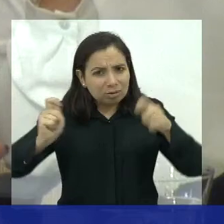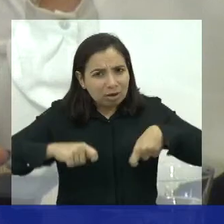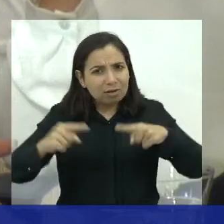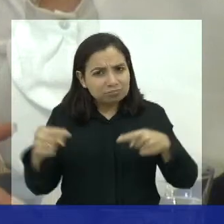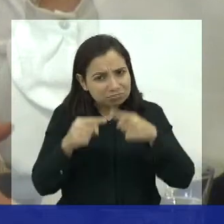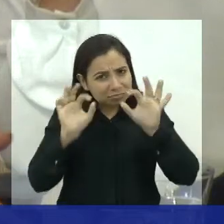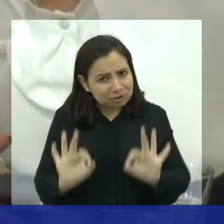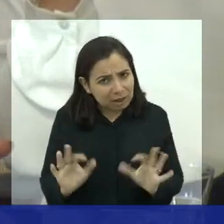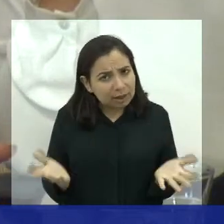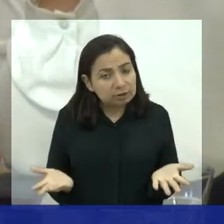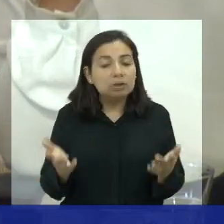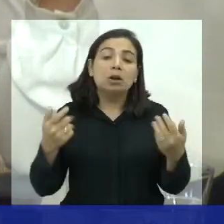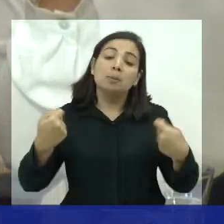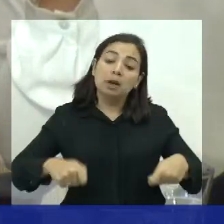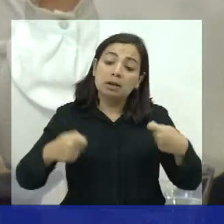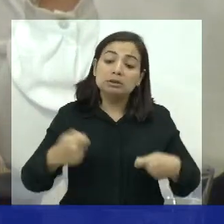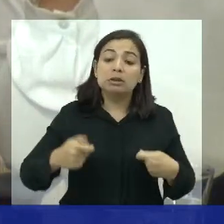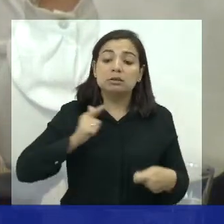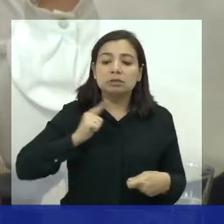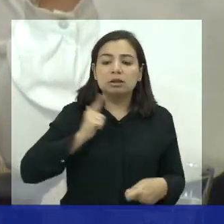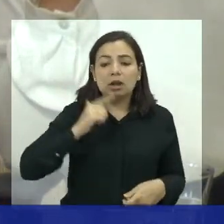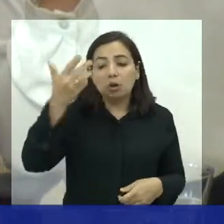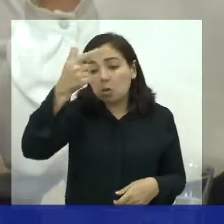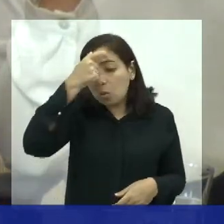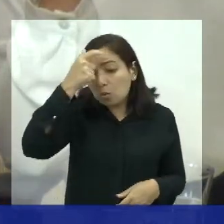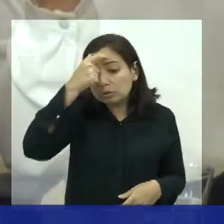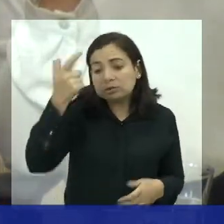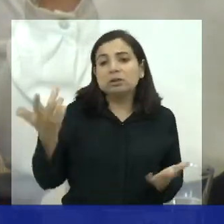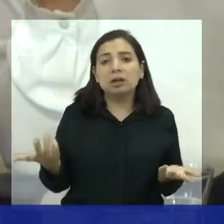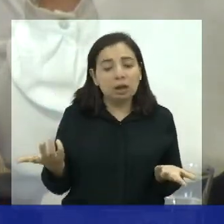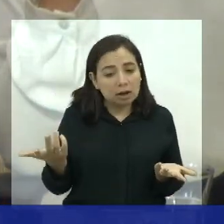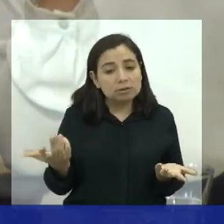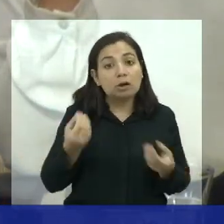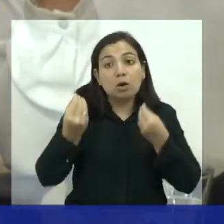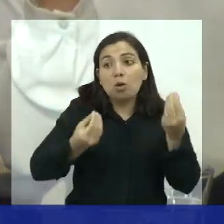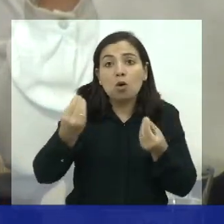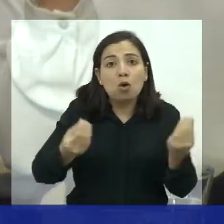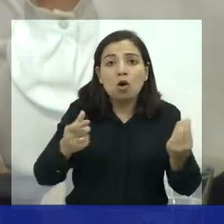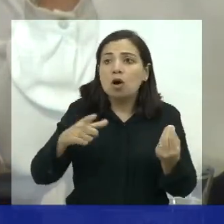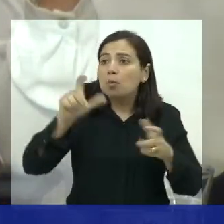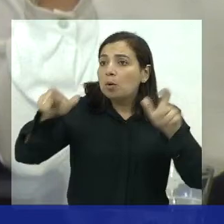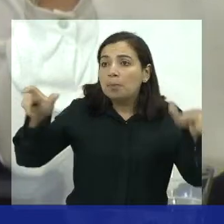com que a realidade se apresenta. E aqui, como é que vai ser o controle